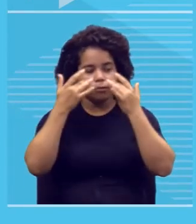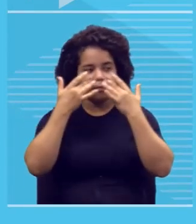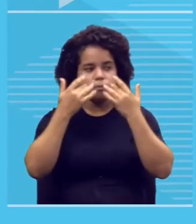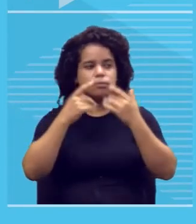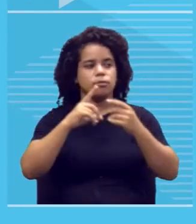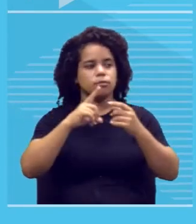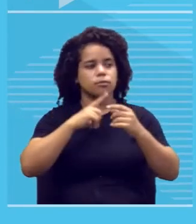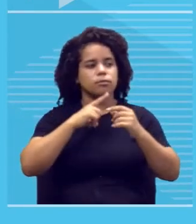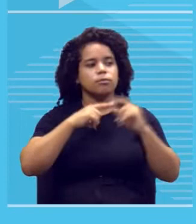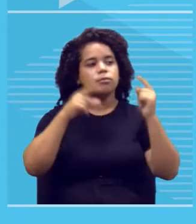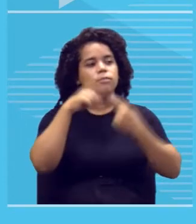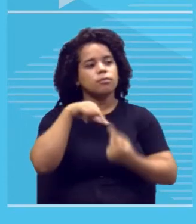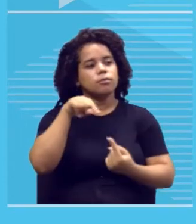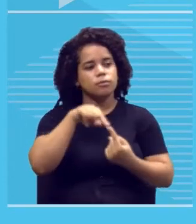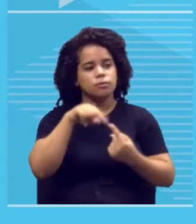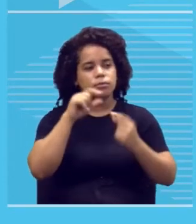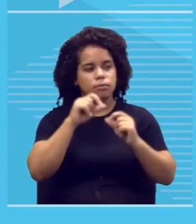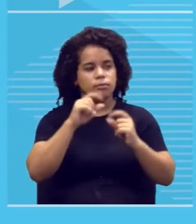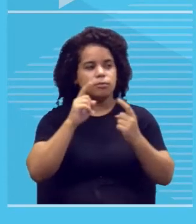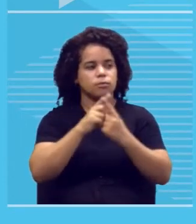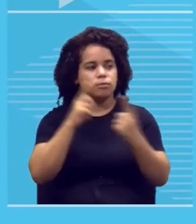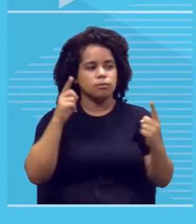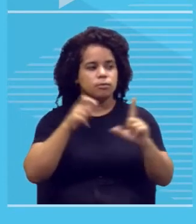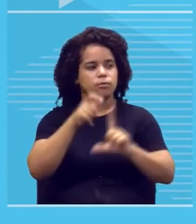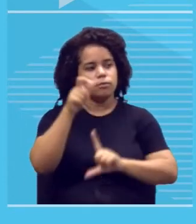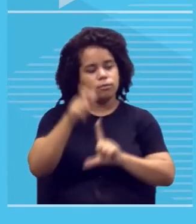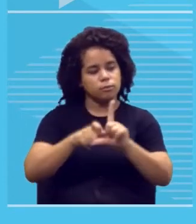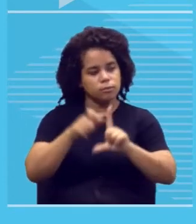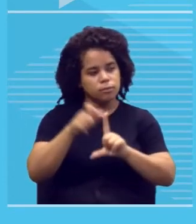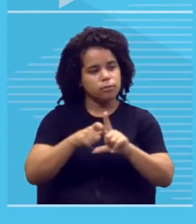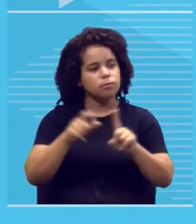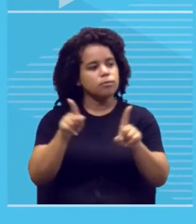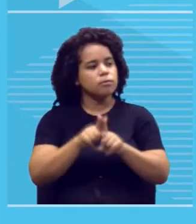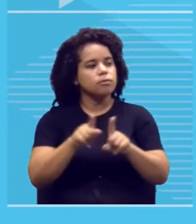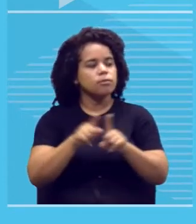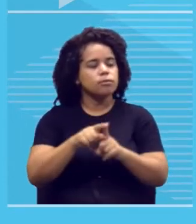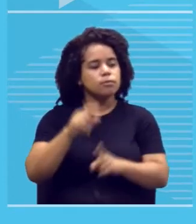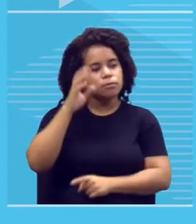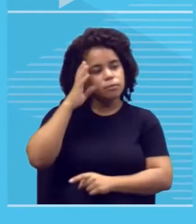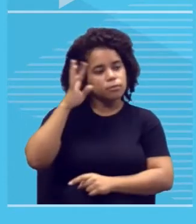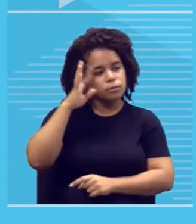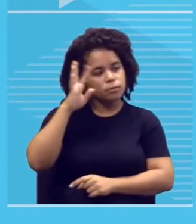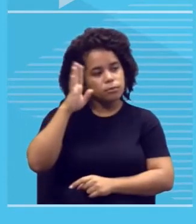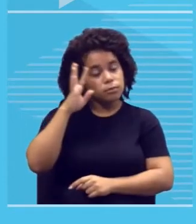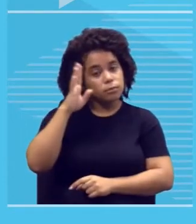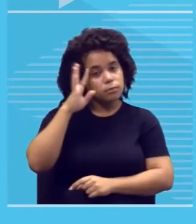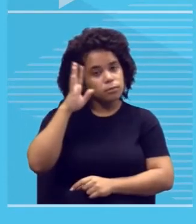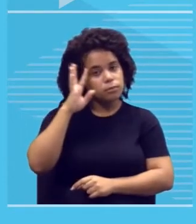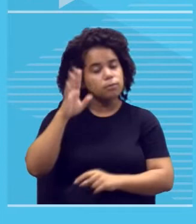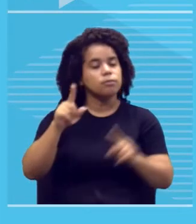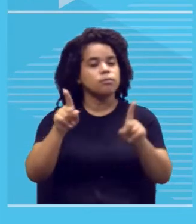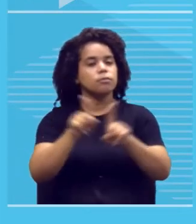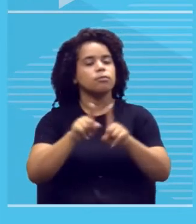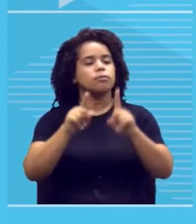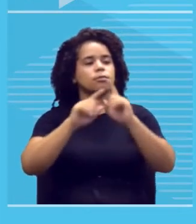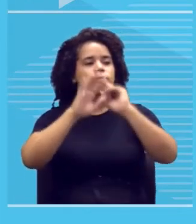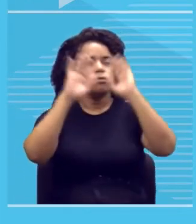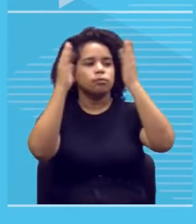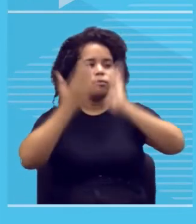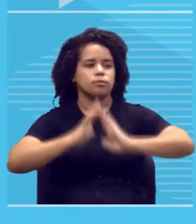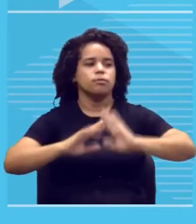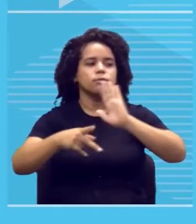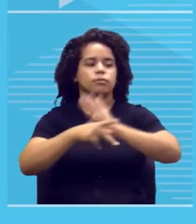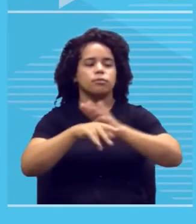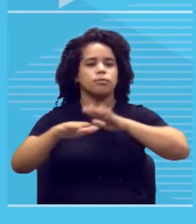a fim de que a partir dos distanciamento das personagens haja A reflexão e